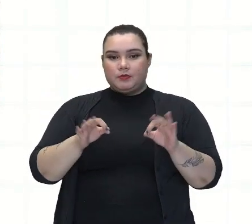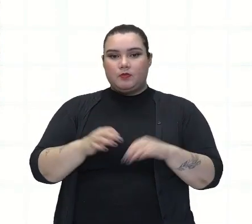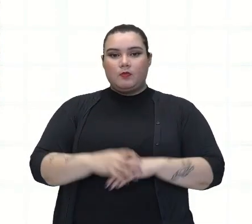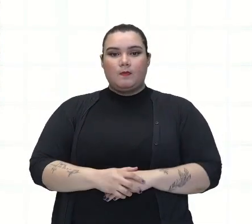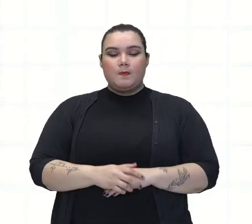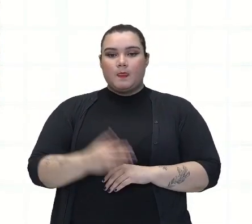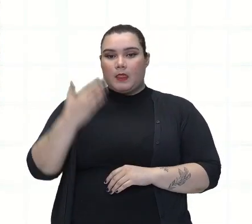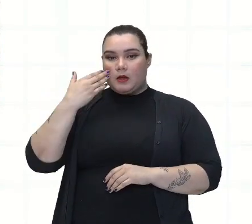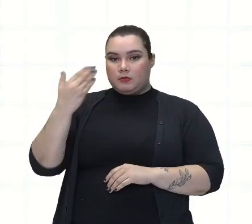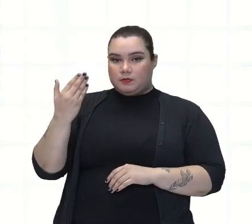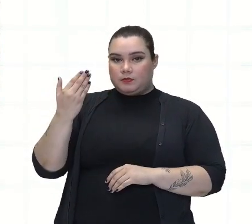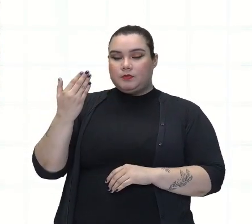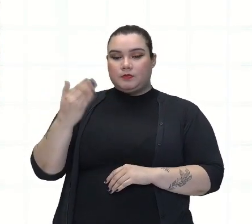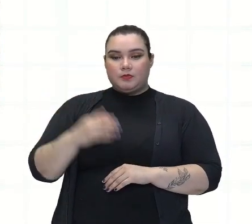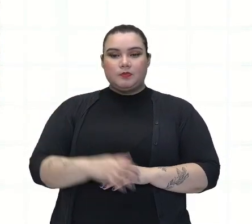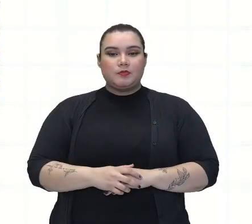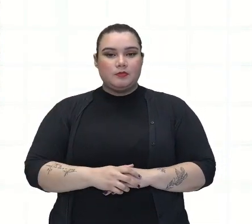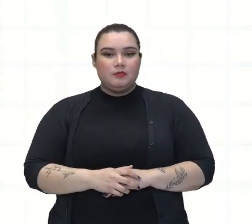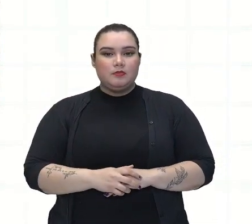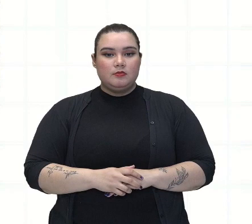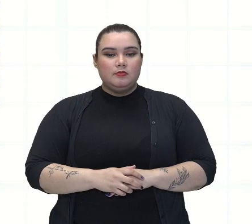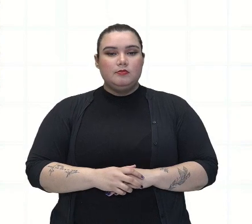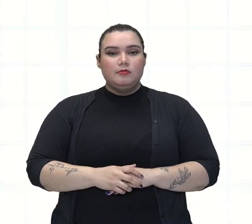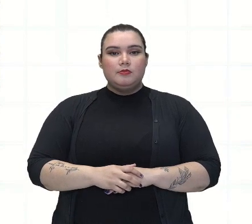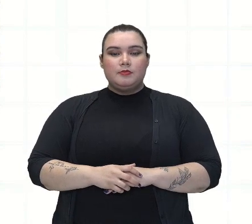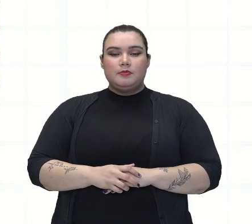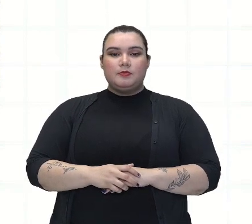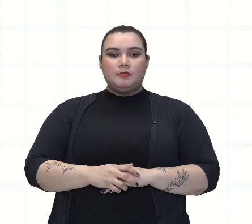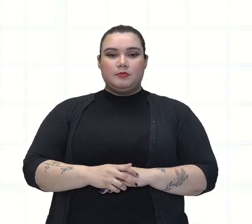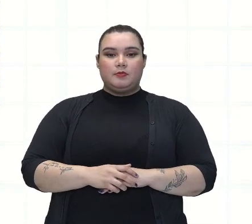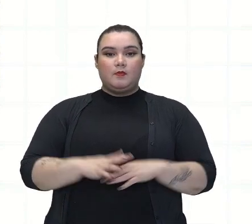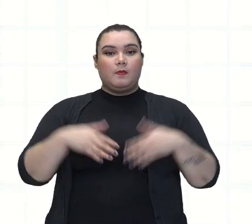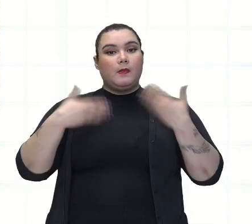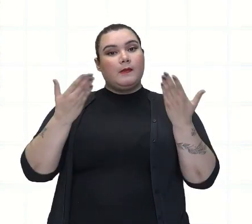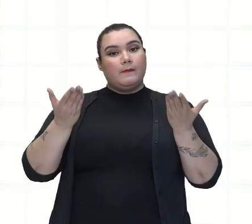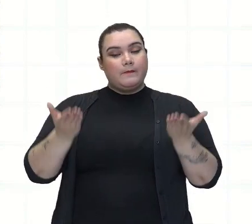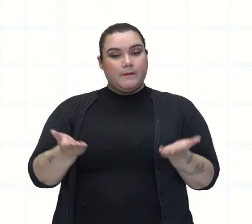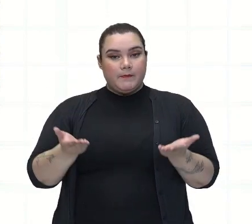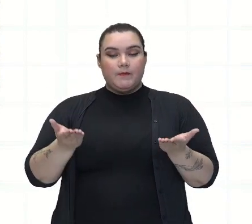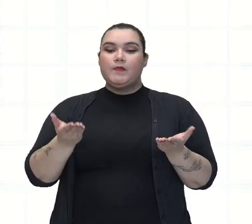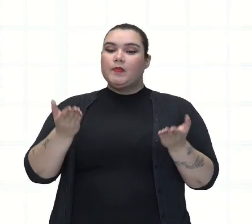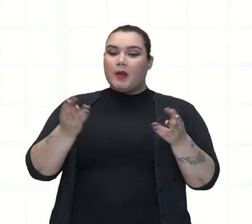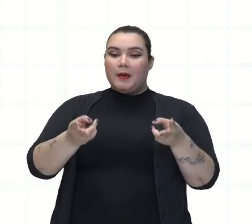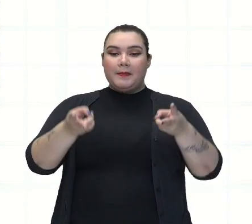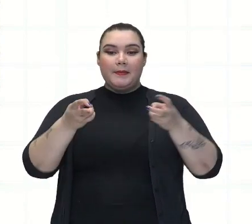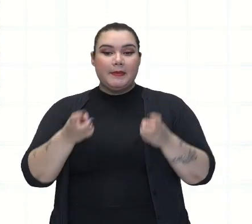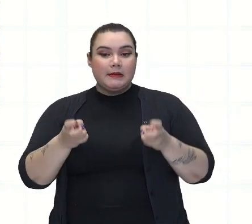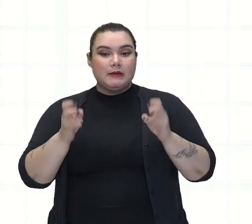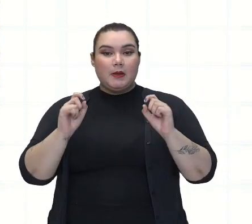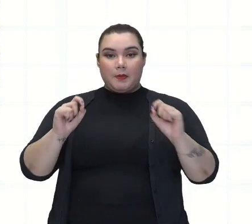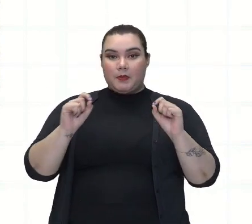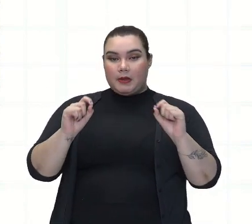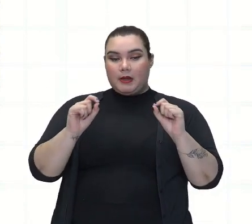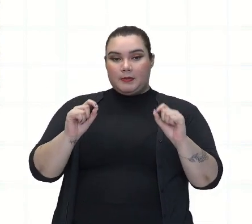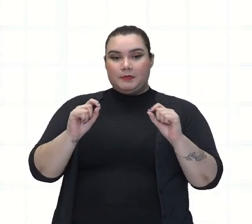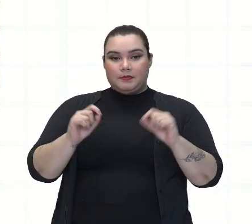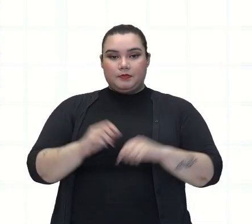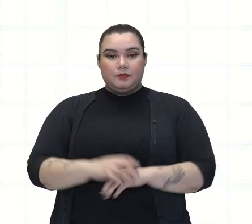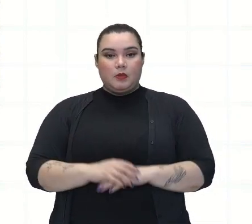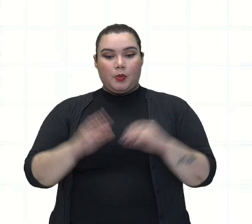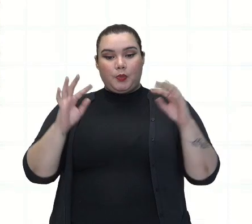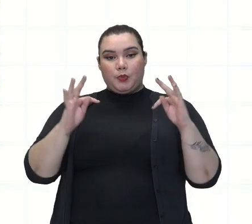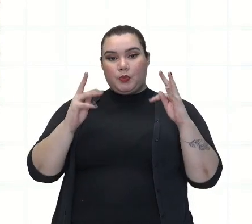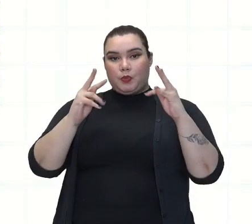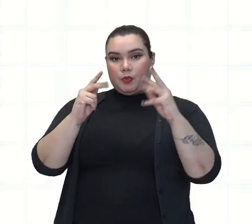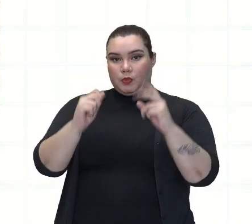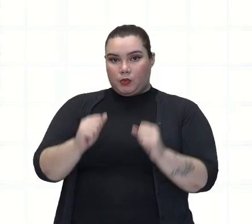uma hora que marca tempo, certo? Então, aqui nós podemos observar que tudo que o